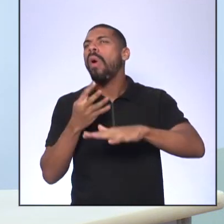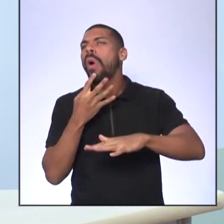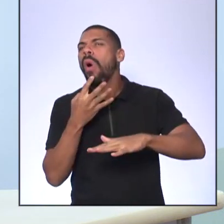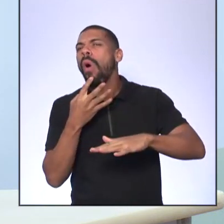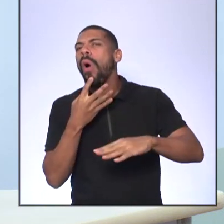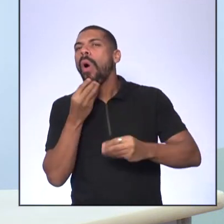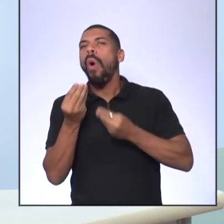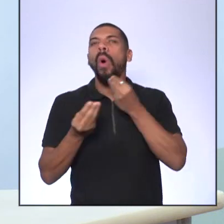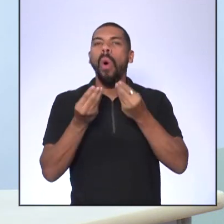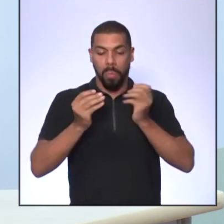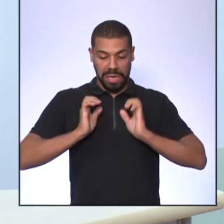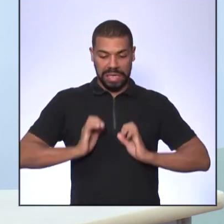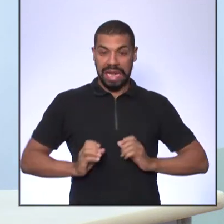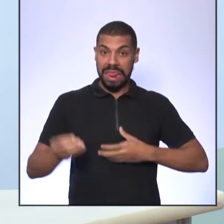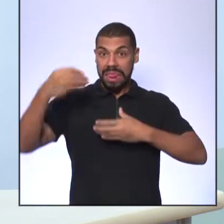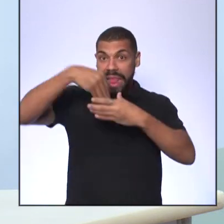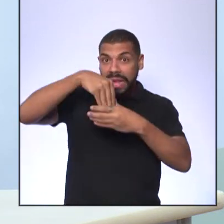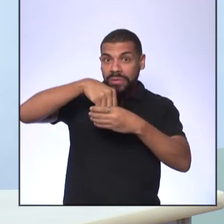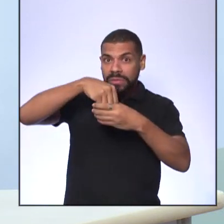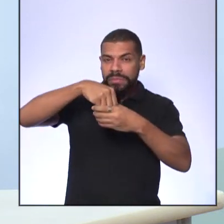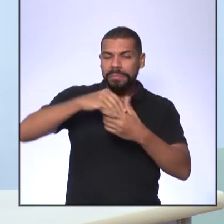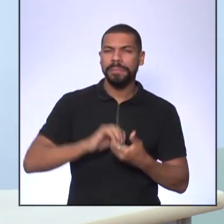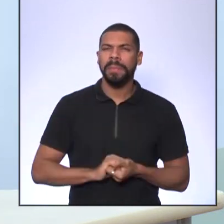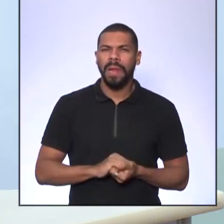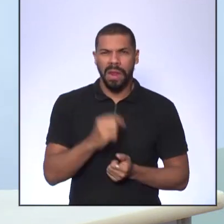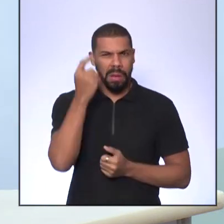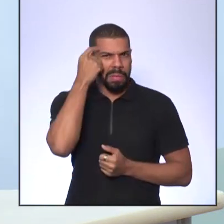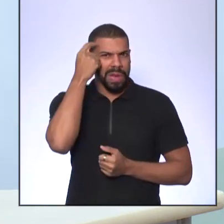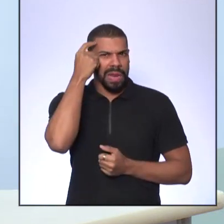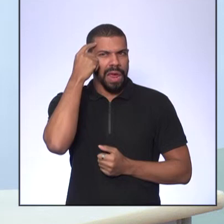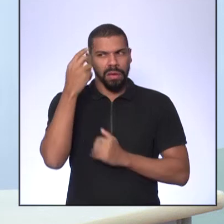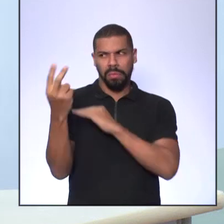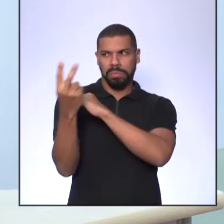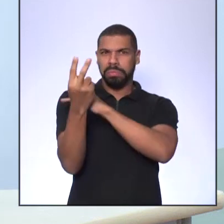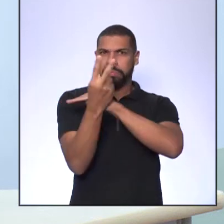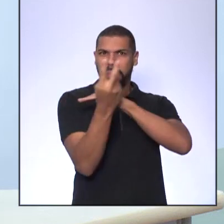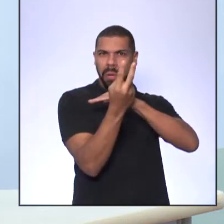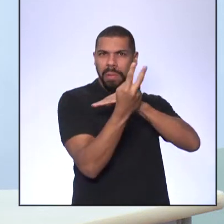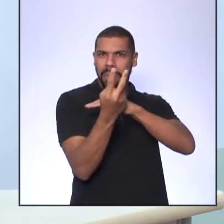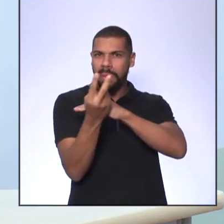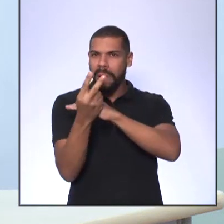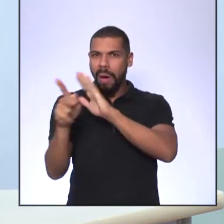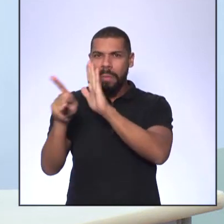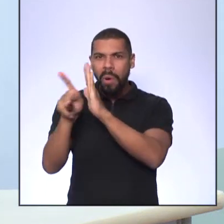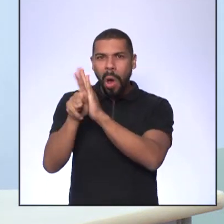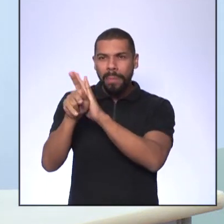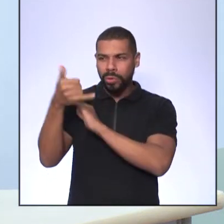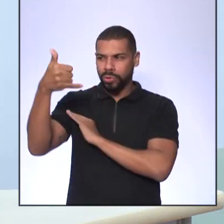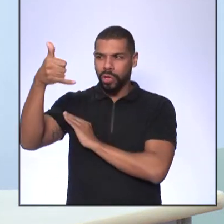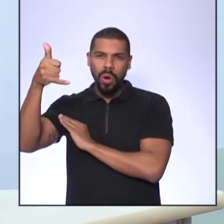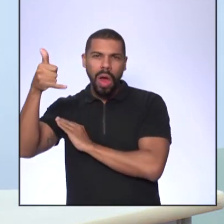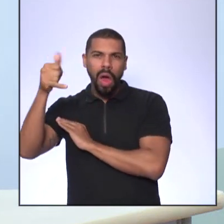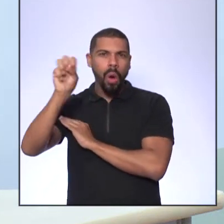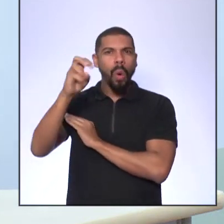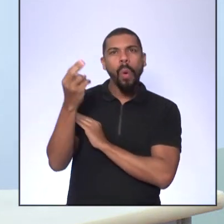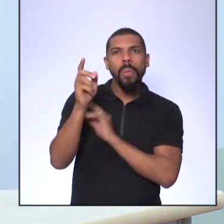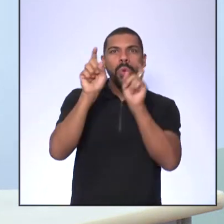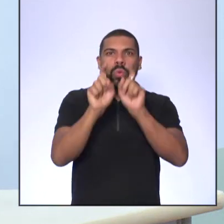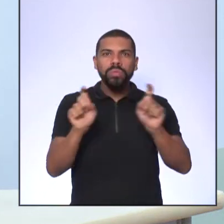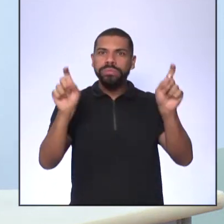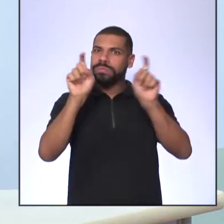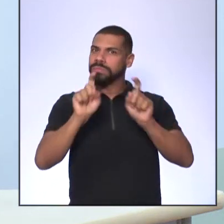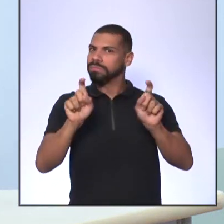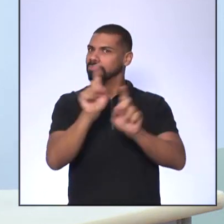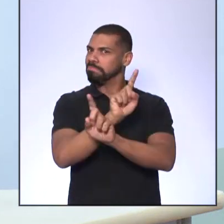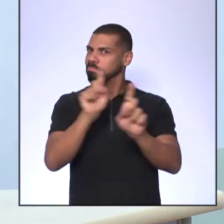porta pela internet e não pensar que a gente está protegido pela tela do celular, pela tela do computador, sempre